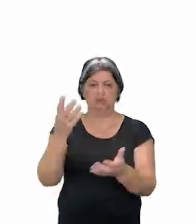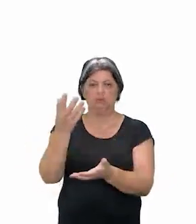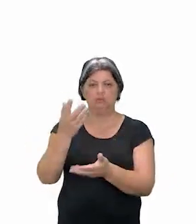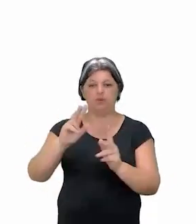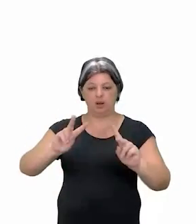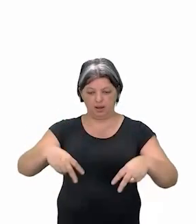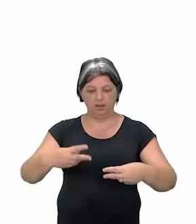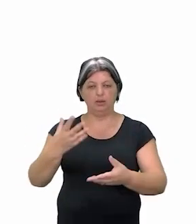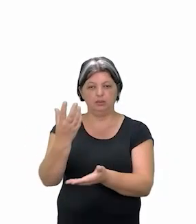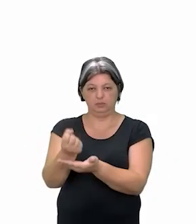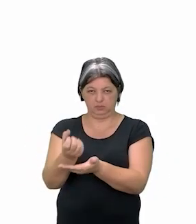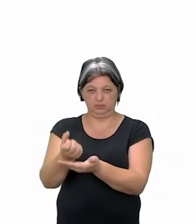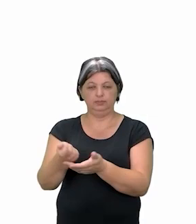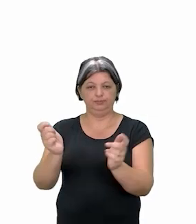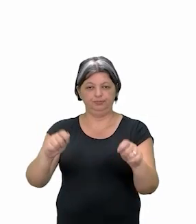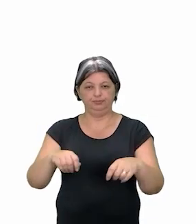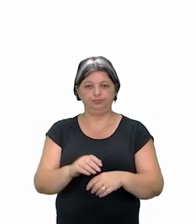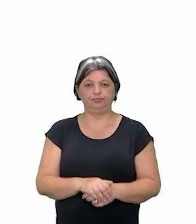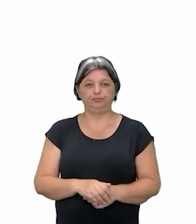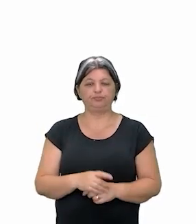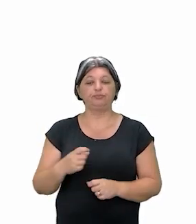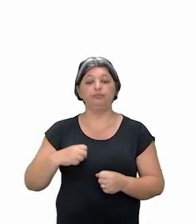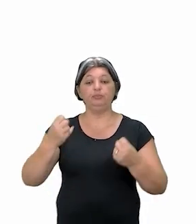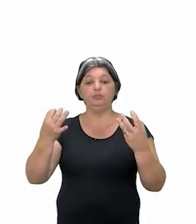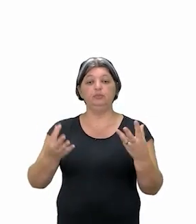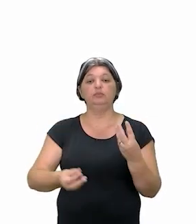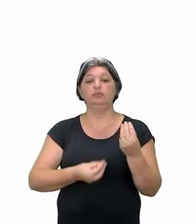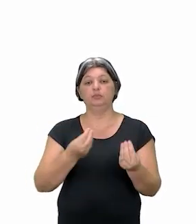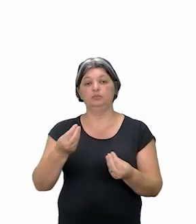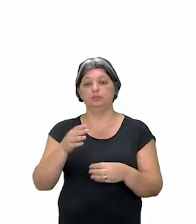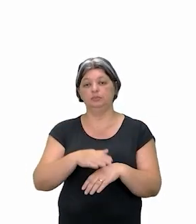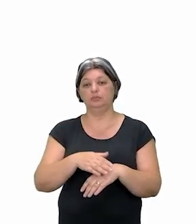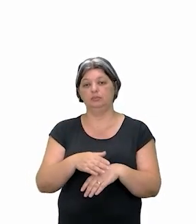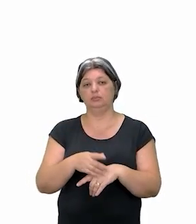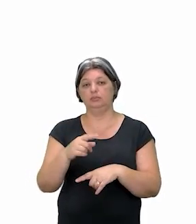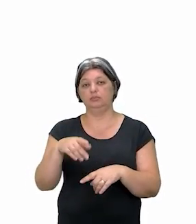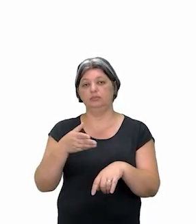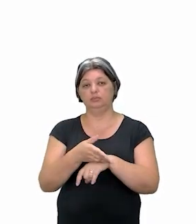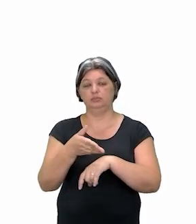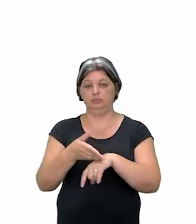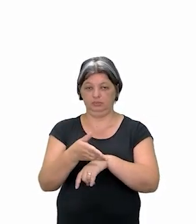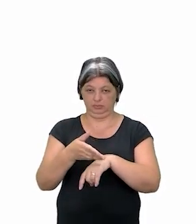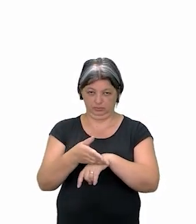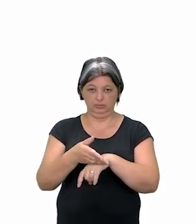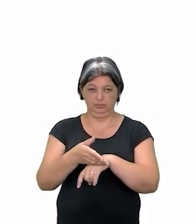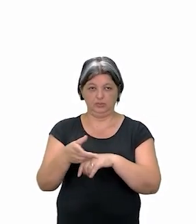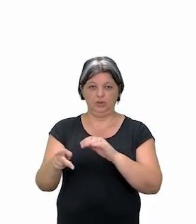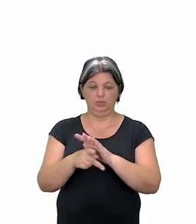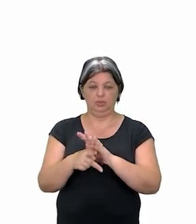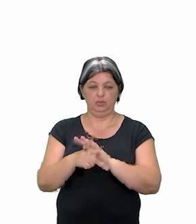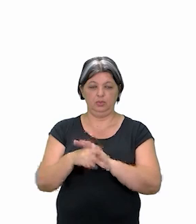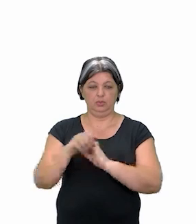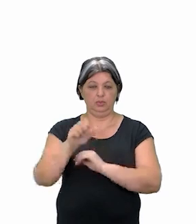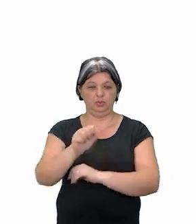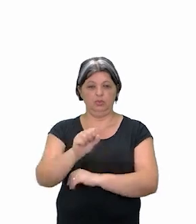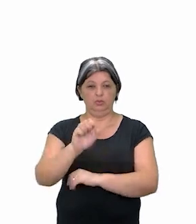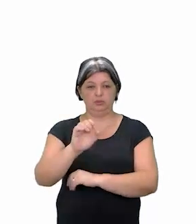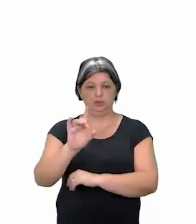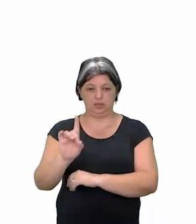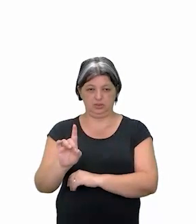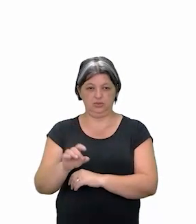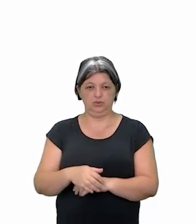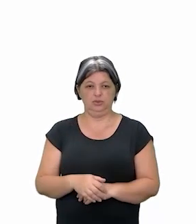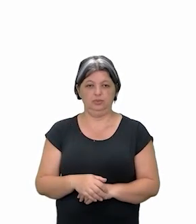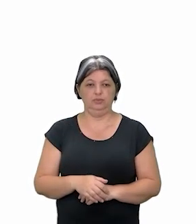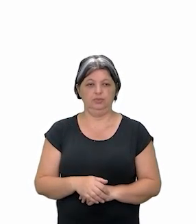link, tá bem? E a gente vai dar o caminho aqui, como que vocês vão poder também acessar a partir da sede. Mas a questão que a gente quer discutir hoje